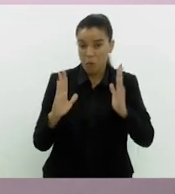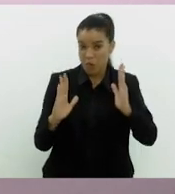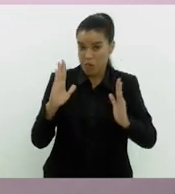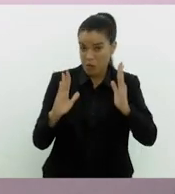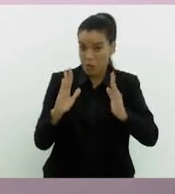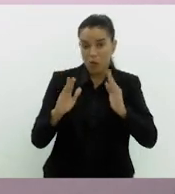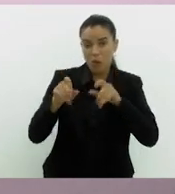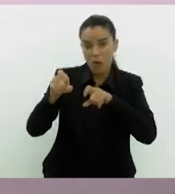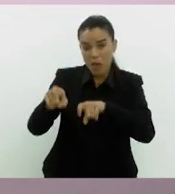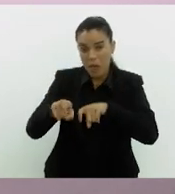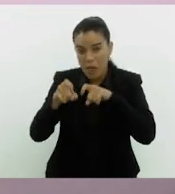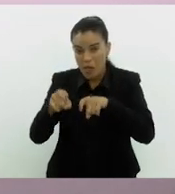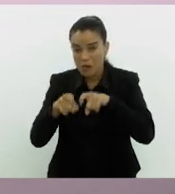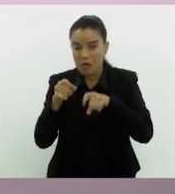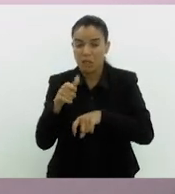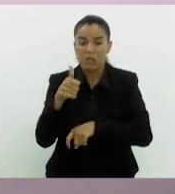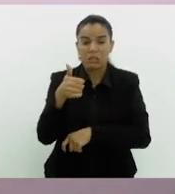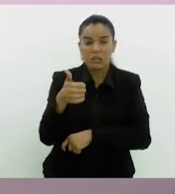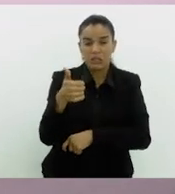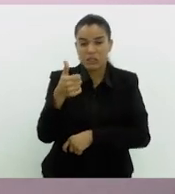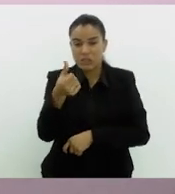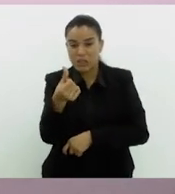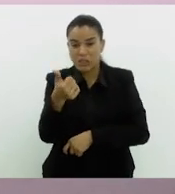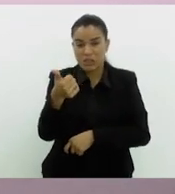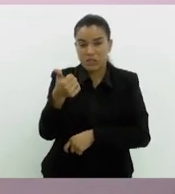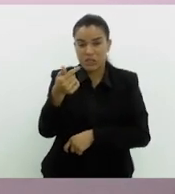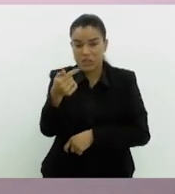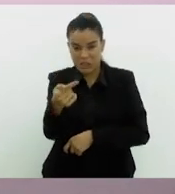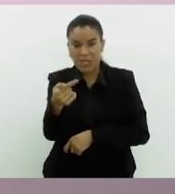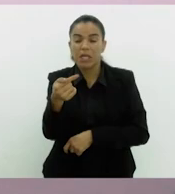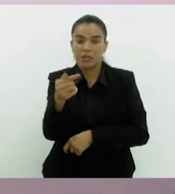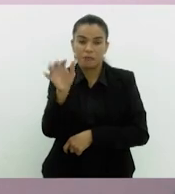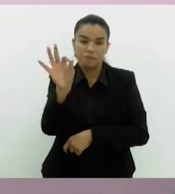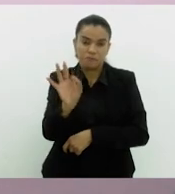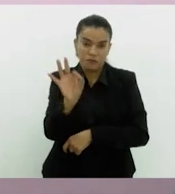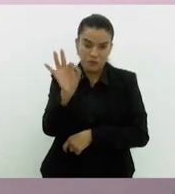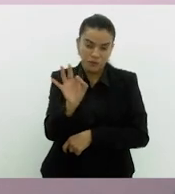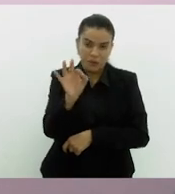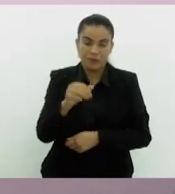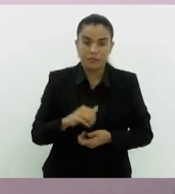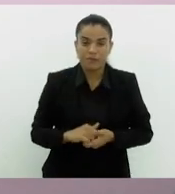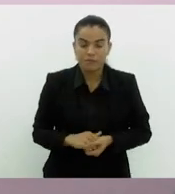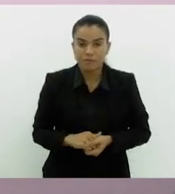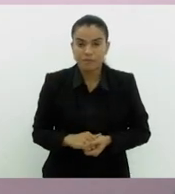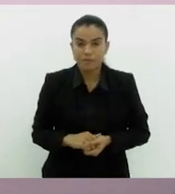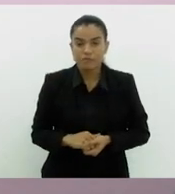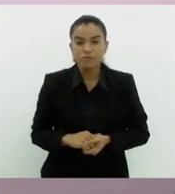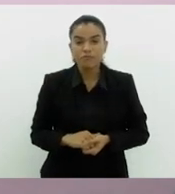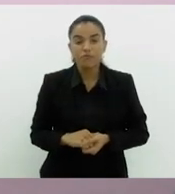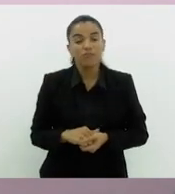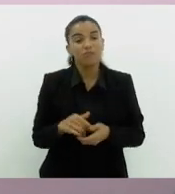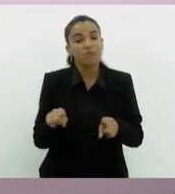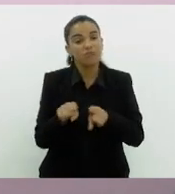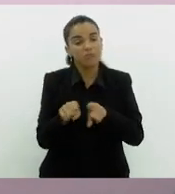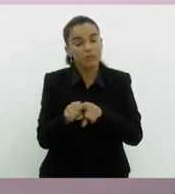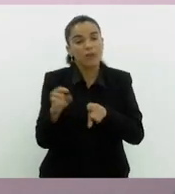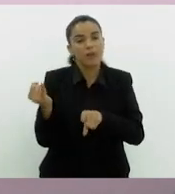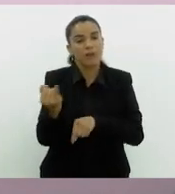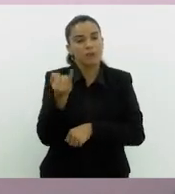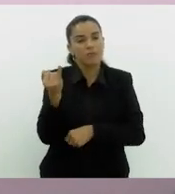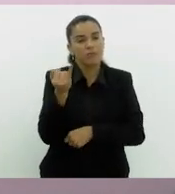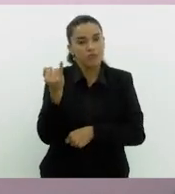entre 15%, 17%, 16%, 13%, enfim, dependendo dos anos, né? Então, isto é também importante que a